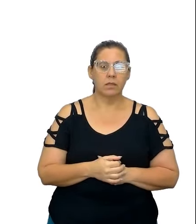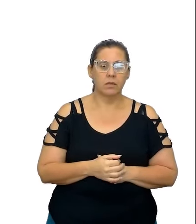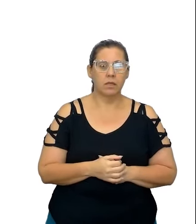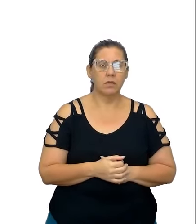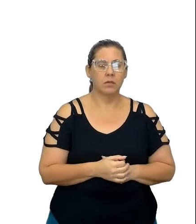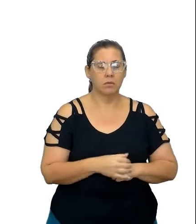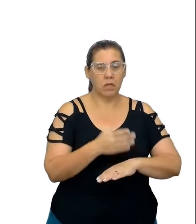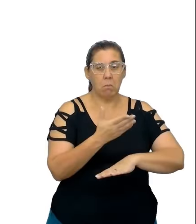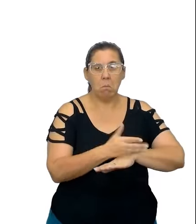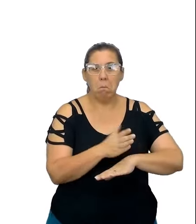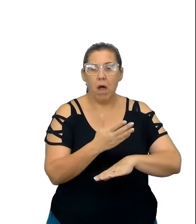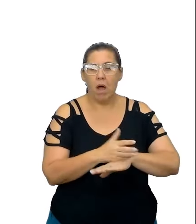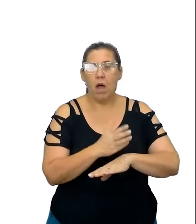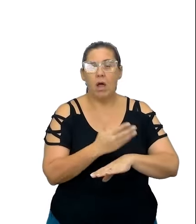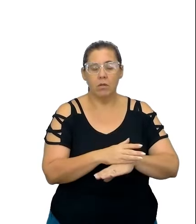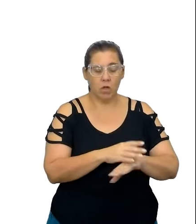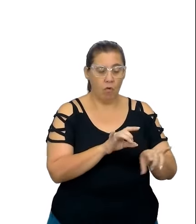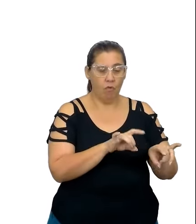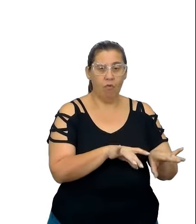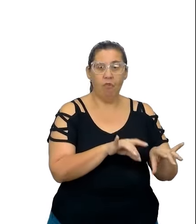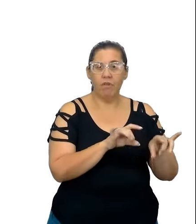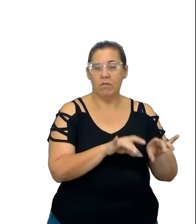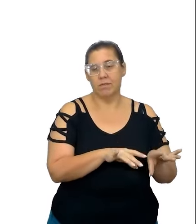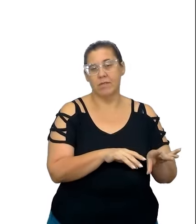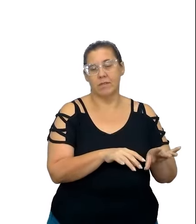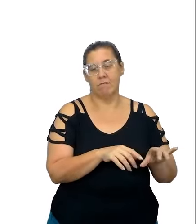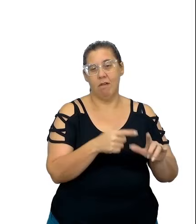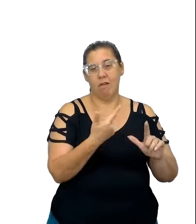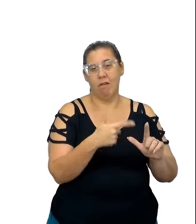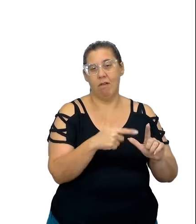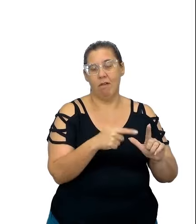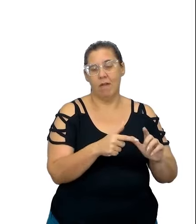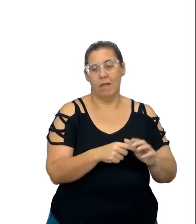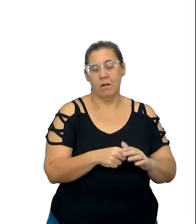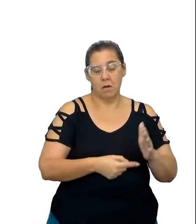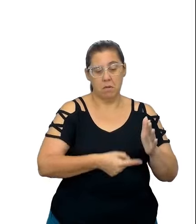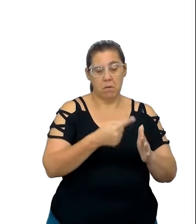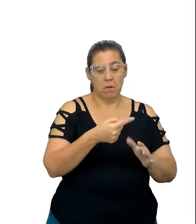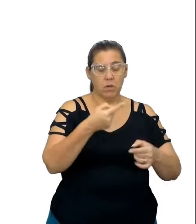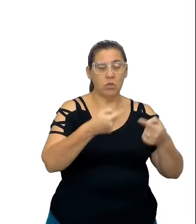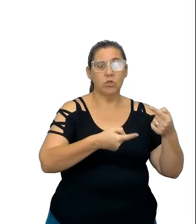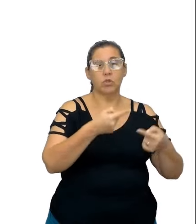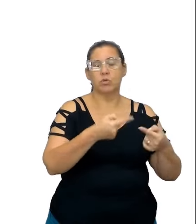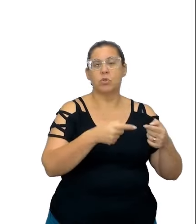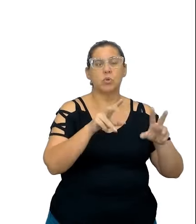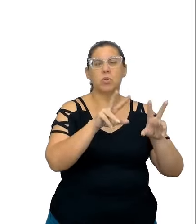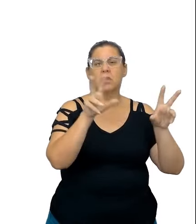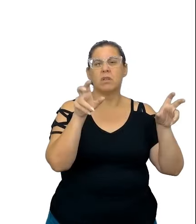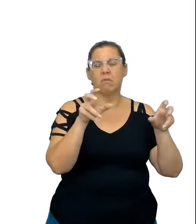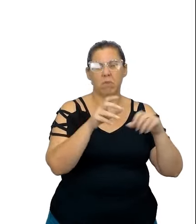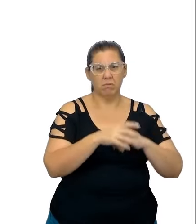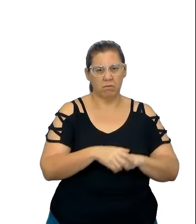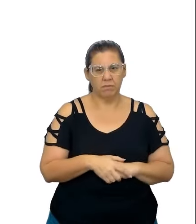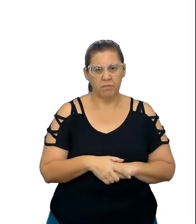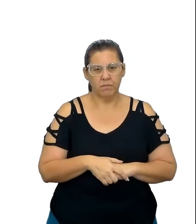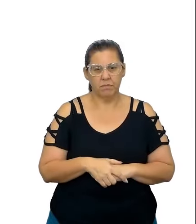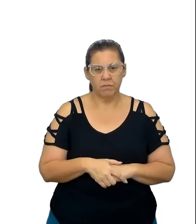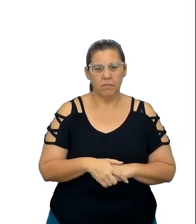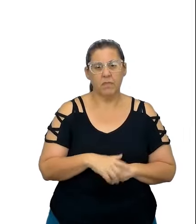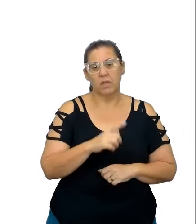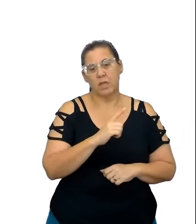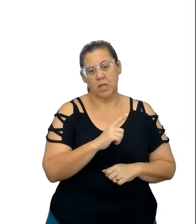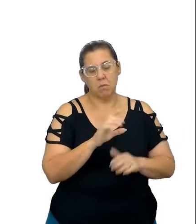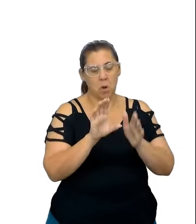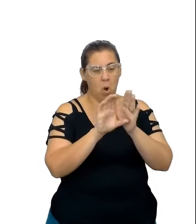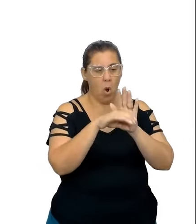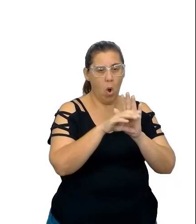colocar em prática a oficina de meme? Primeiro, discutir a origem do termo, tá? Aqui nós temos o